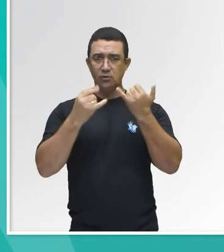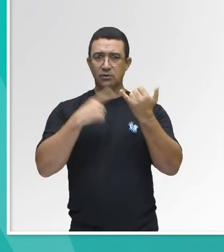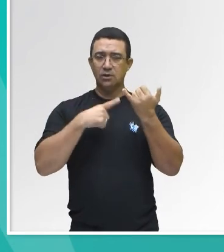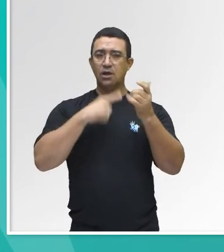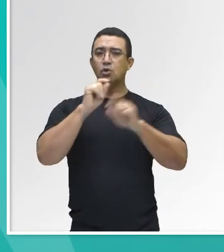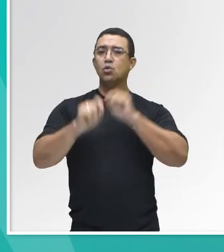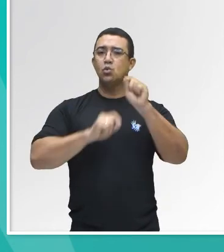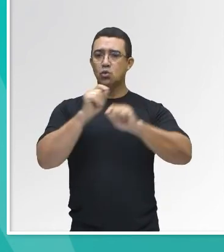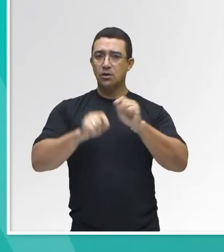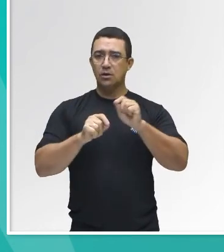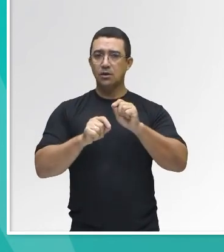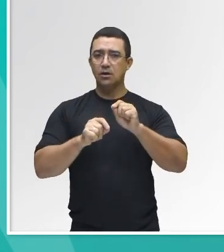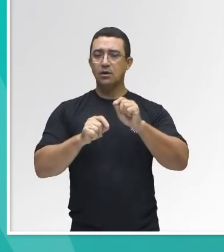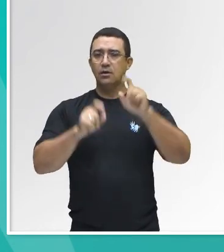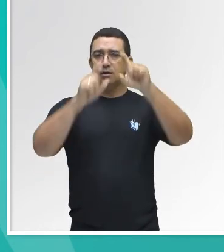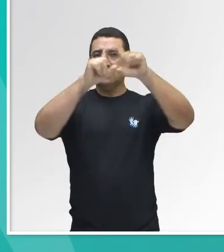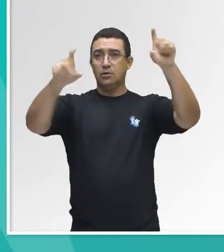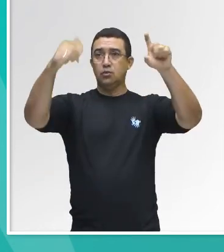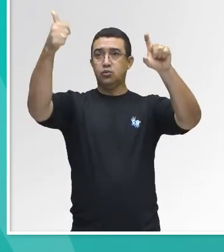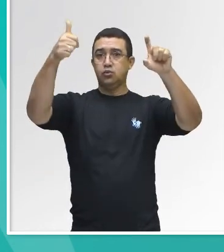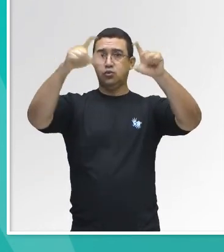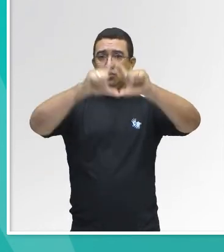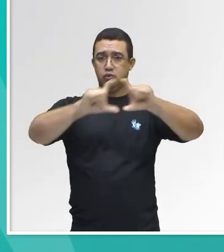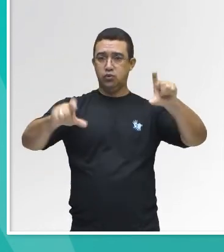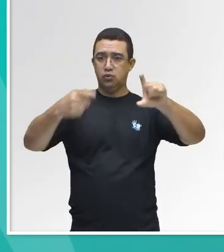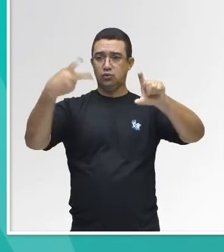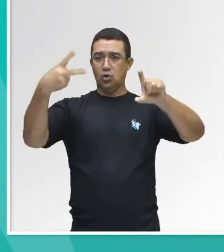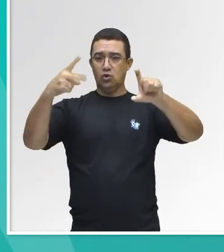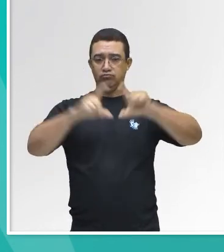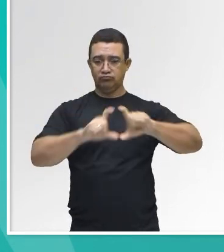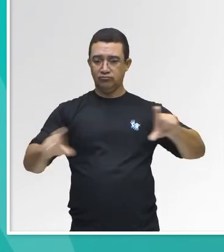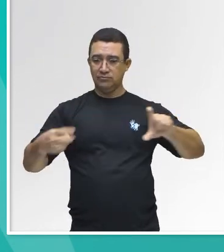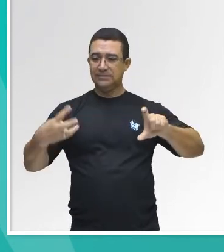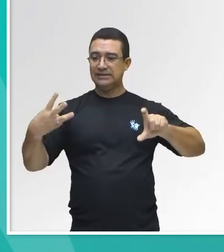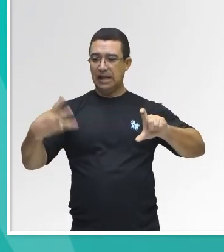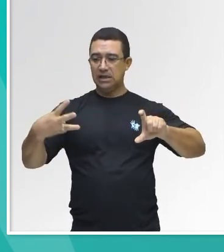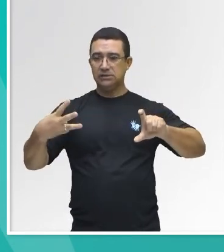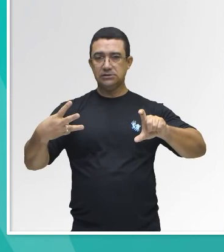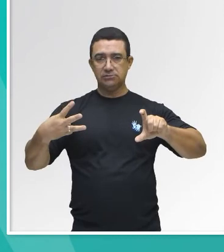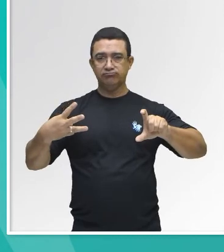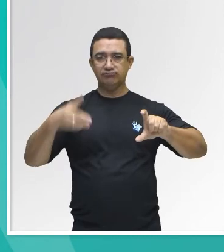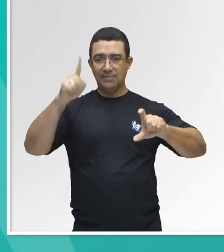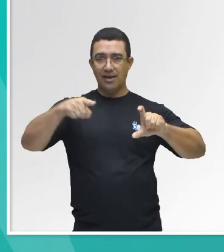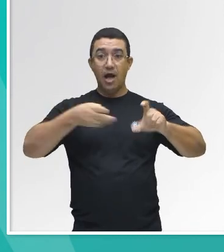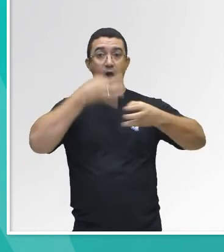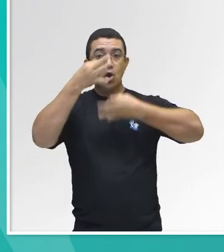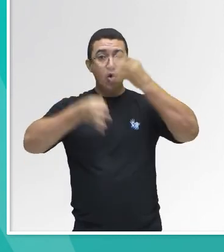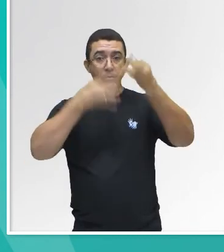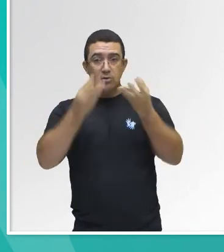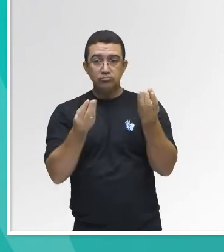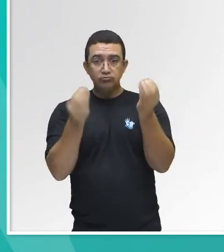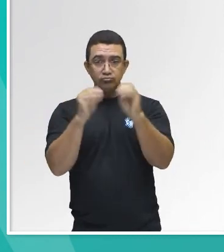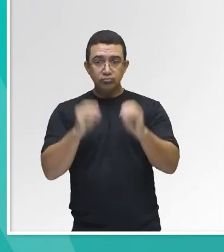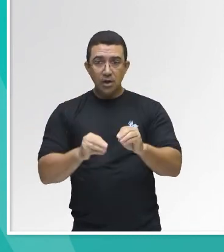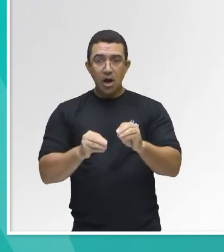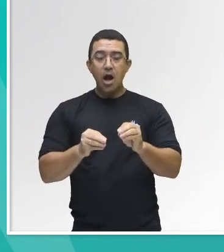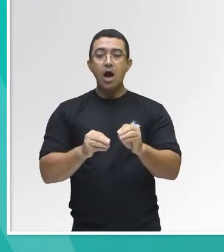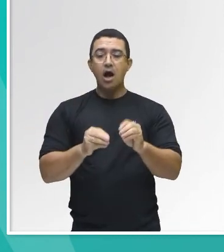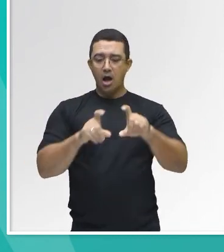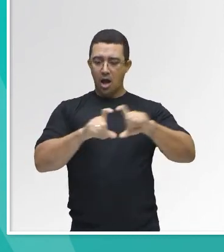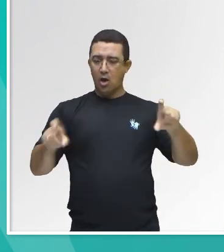depois a terceira etapa, vejamos, que são os argumentos, né? Para você convencer